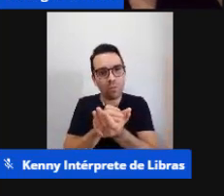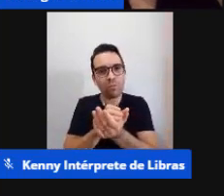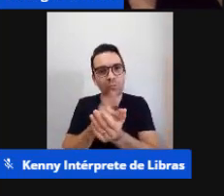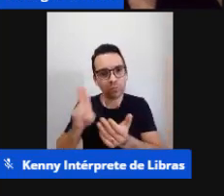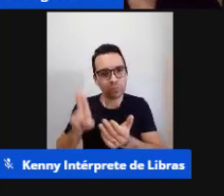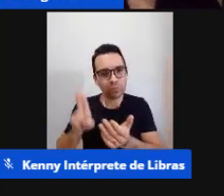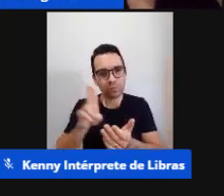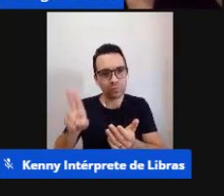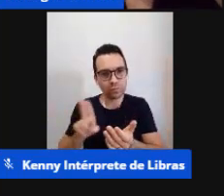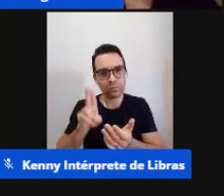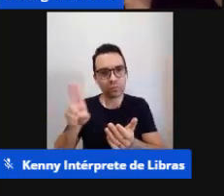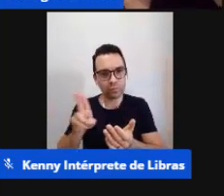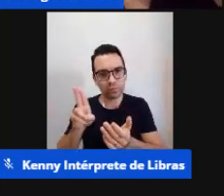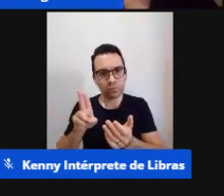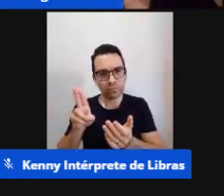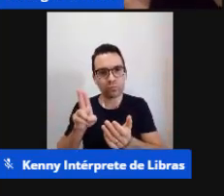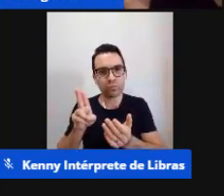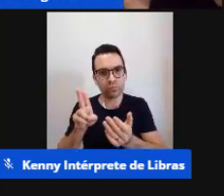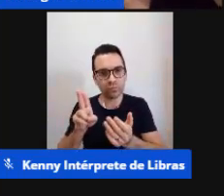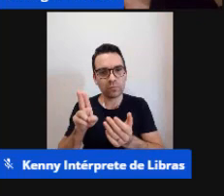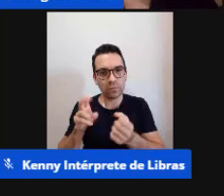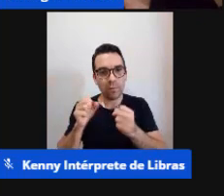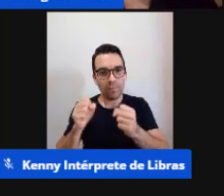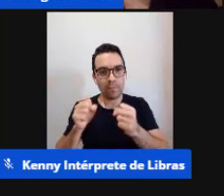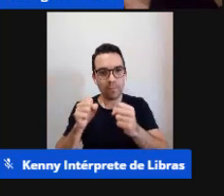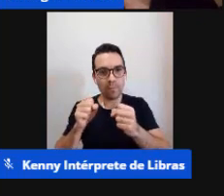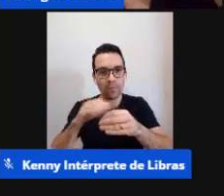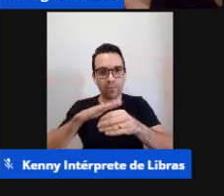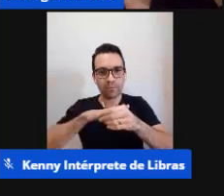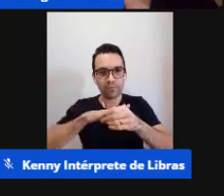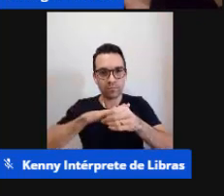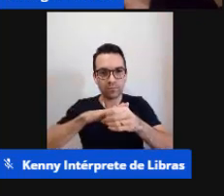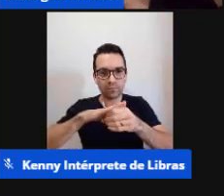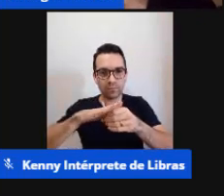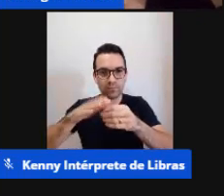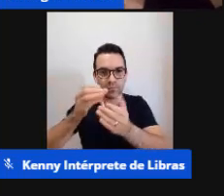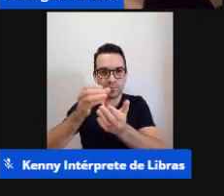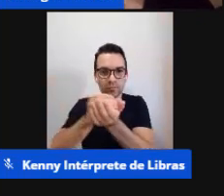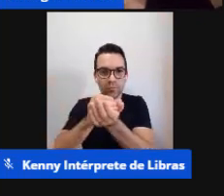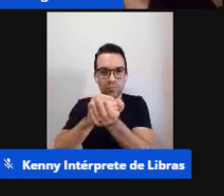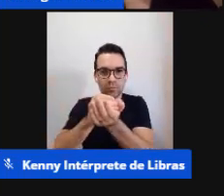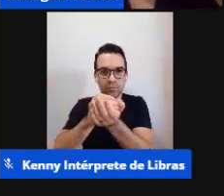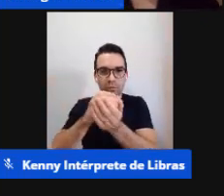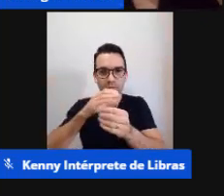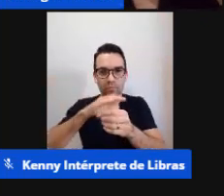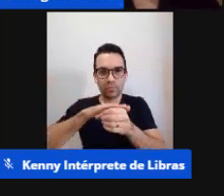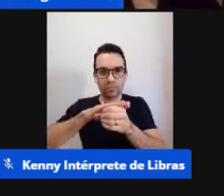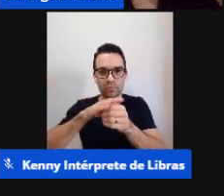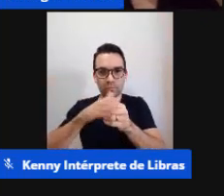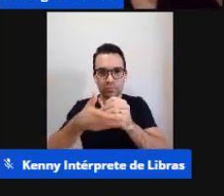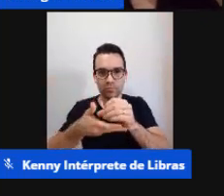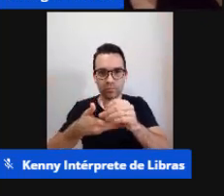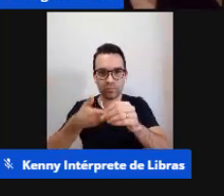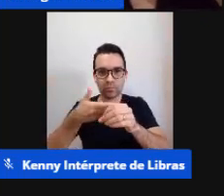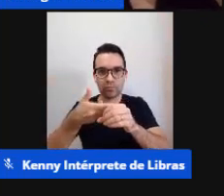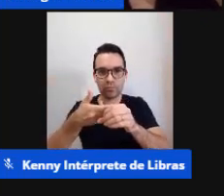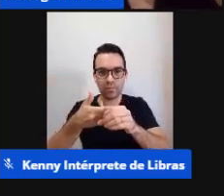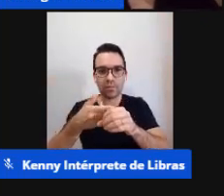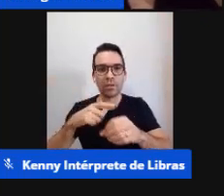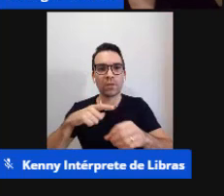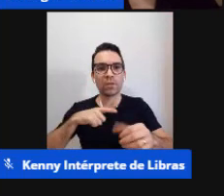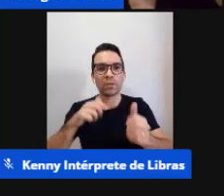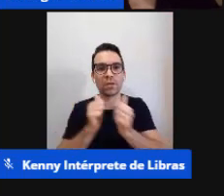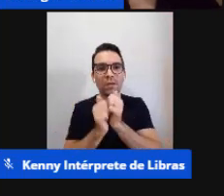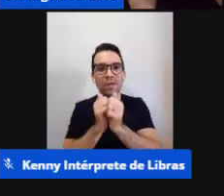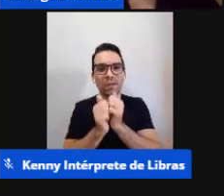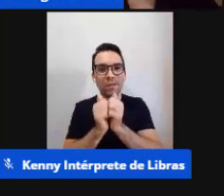vedar ele, tá? Você pode usar uma fitinha, alguma coisa. E esse aqui mesmo eu estou utilizando alguns grãos de arroz, né? Vai ser um chocalhozinho